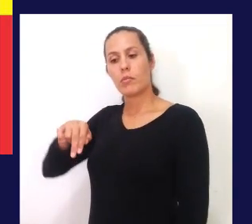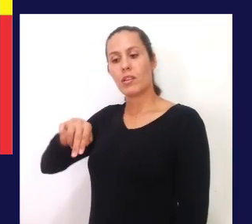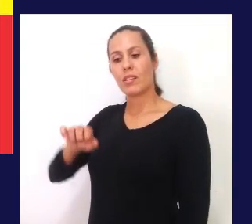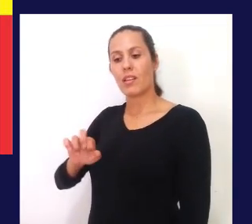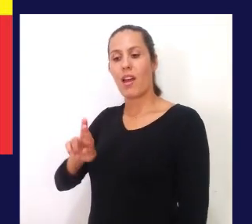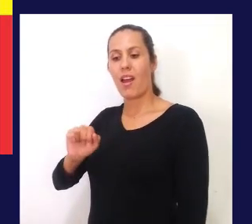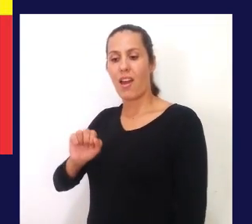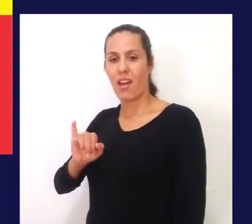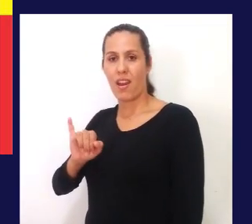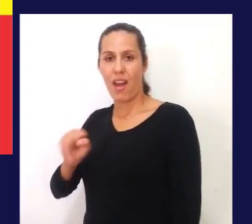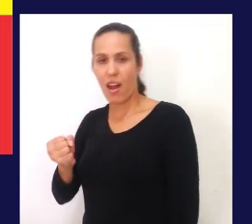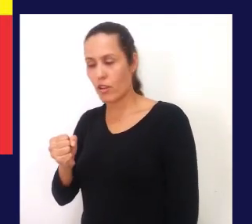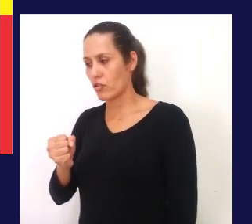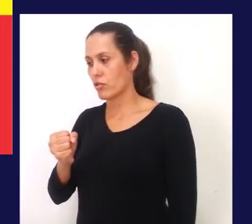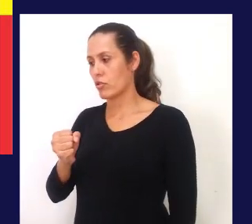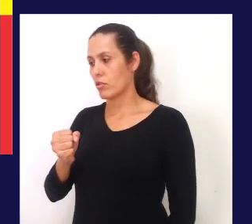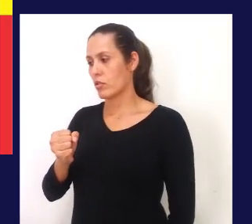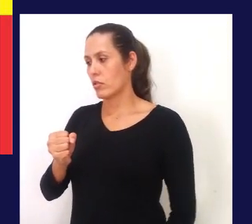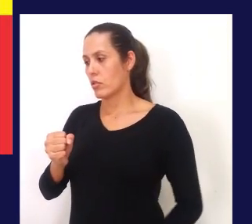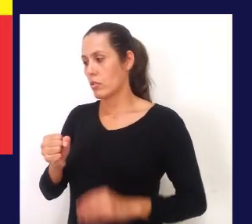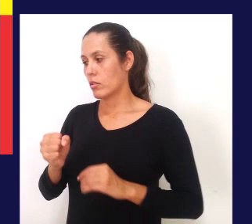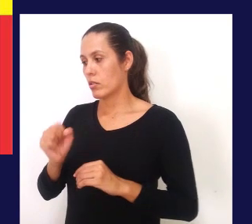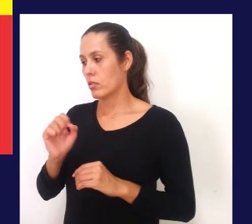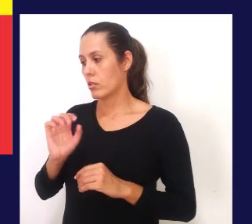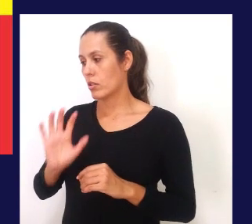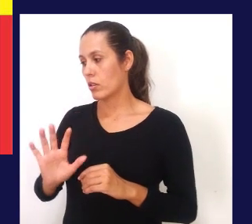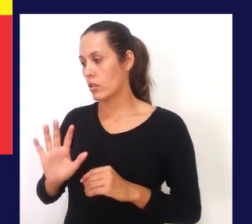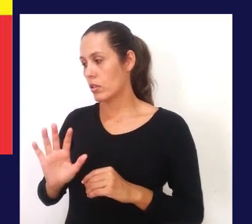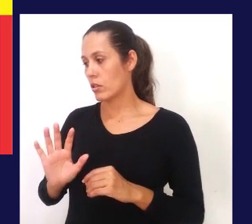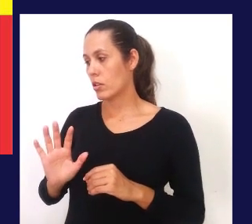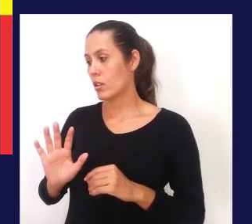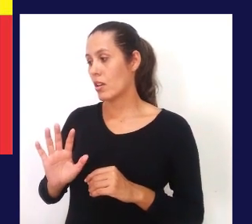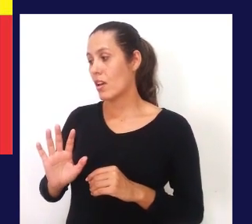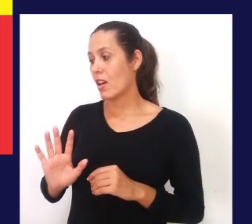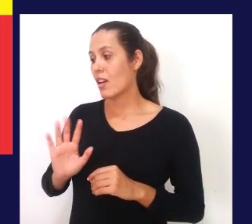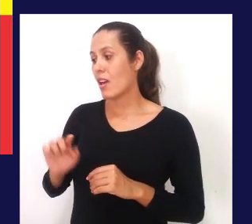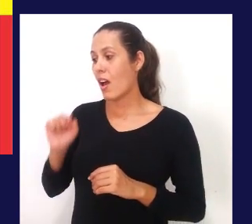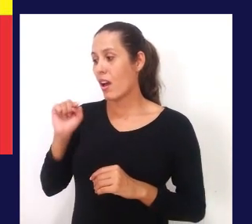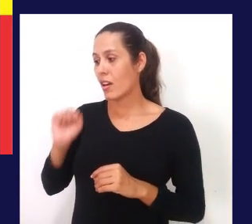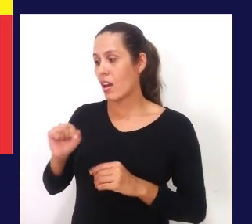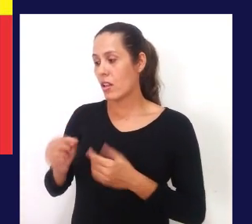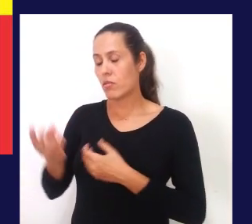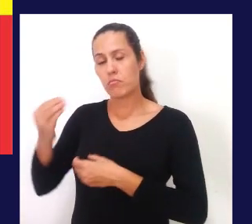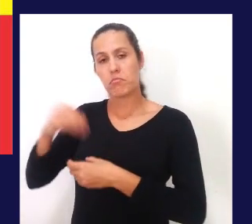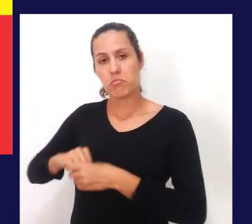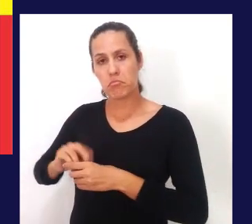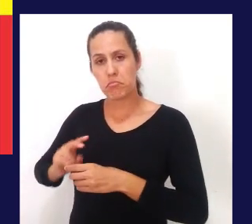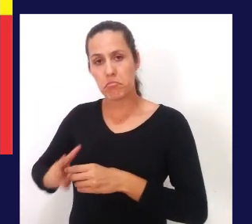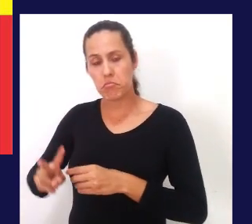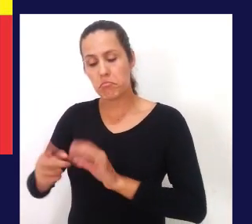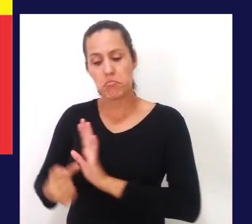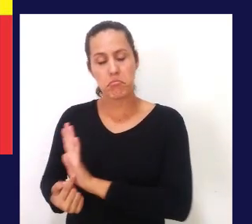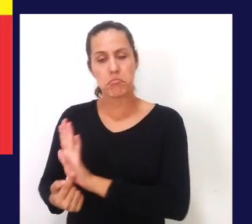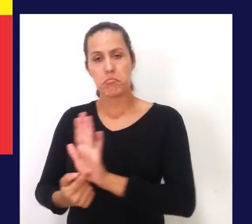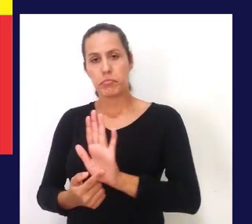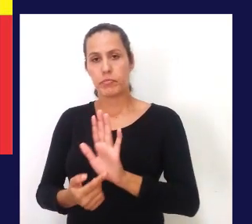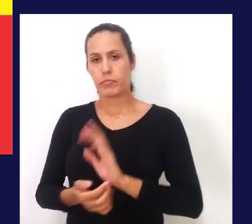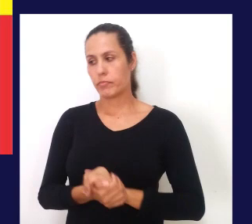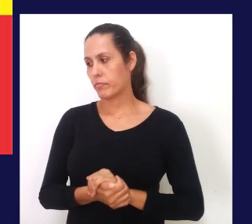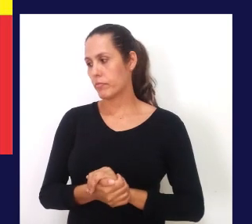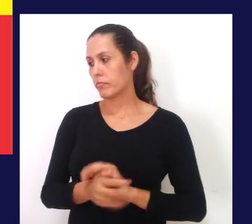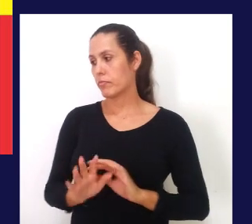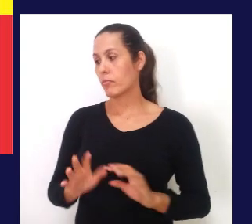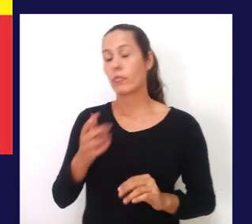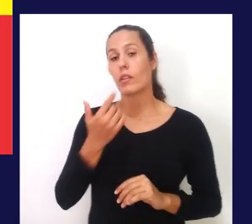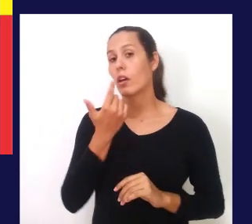apenas as características externas é que vão aparecer dentre